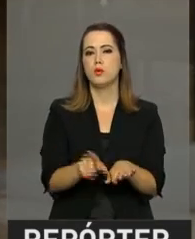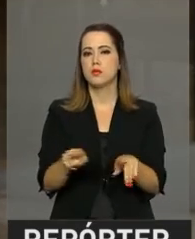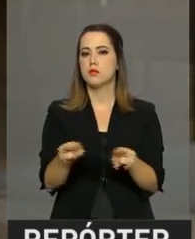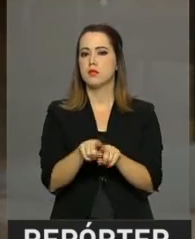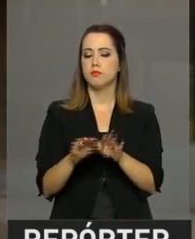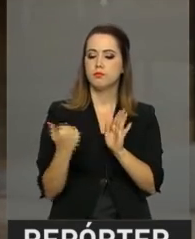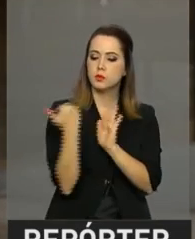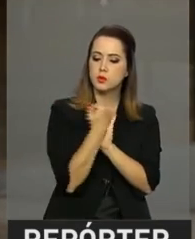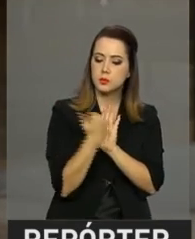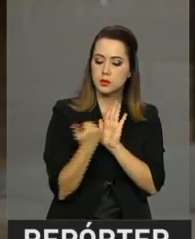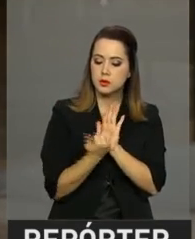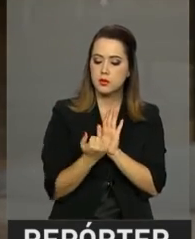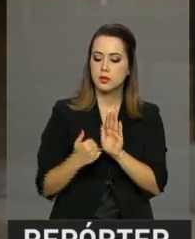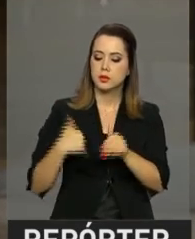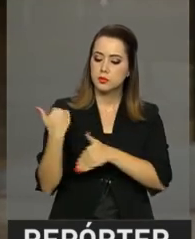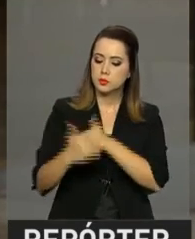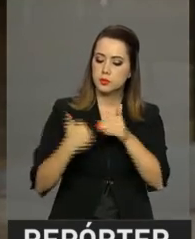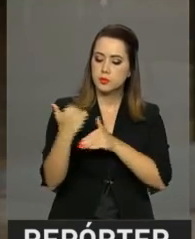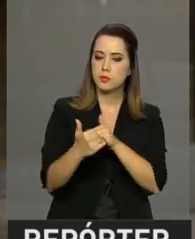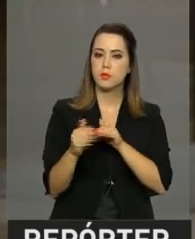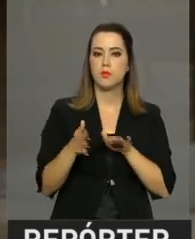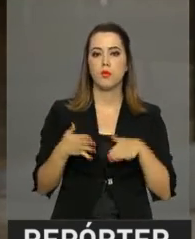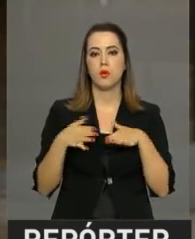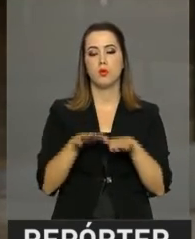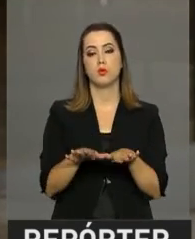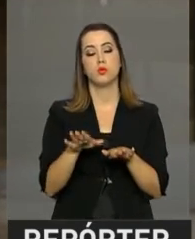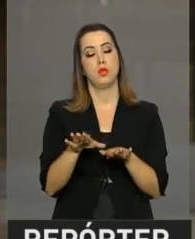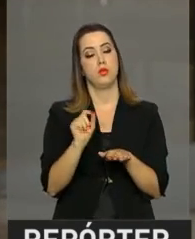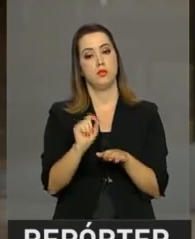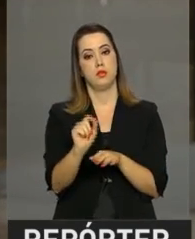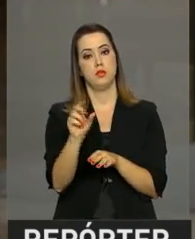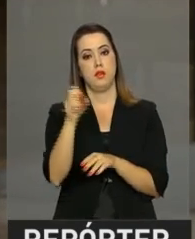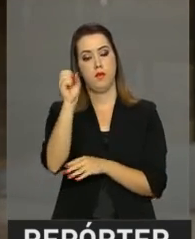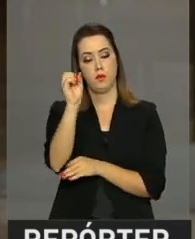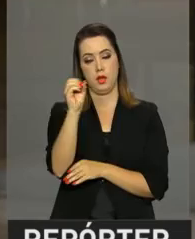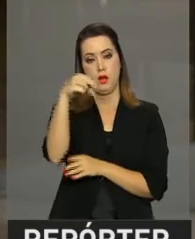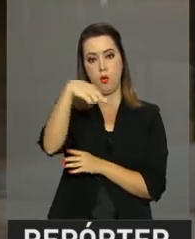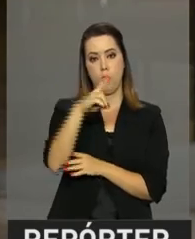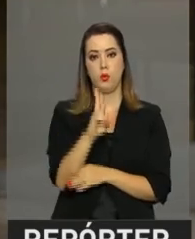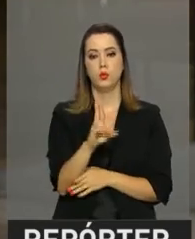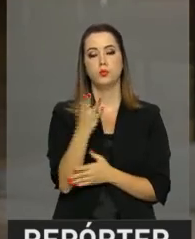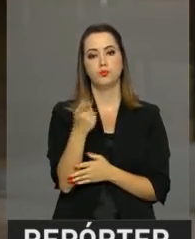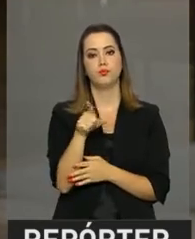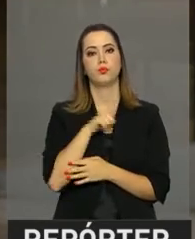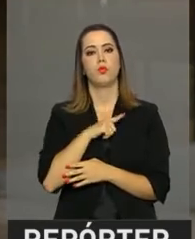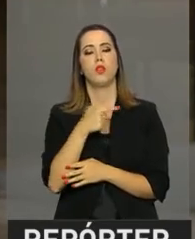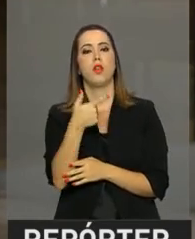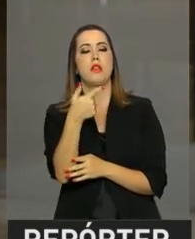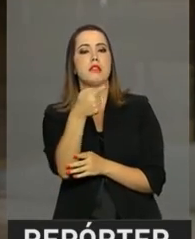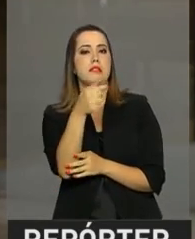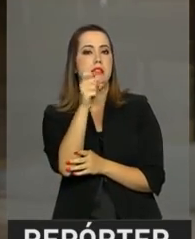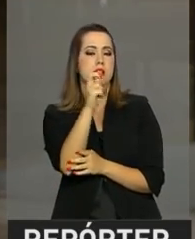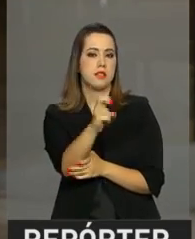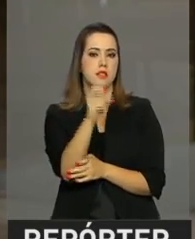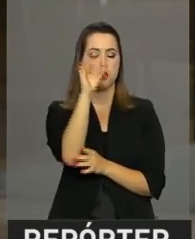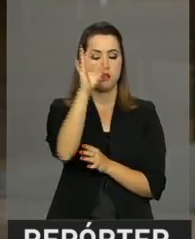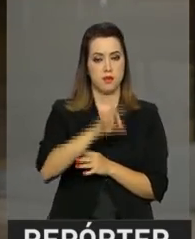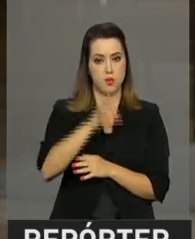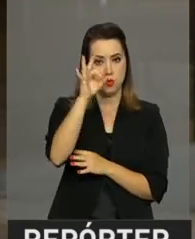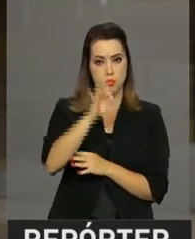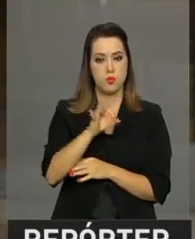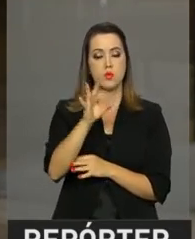de desenvolvimento sustentável da ONU. Lembrando que o G20 reúne 75% da